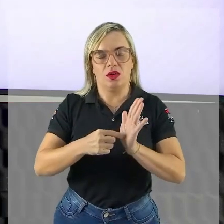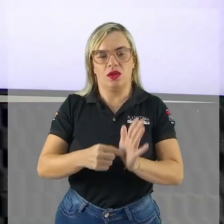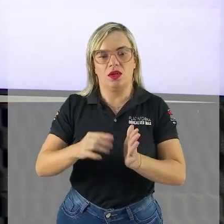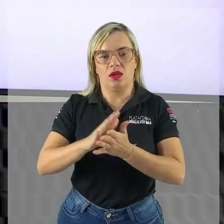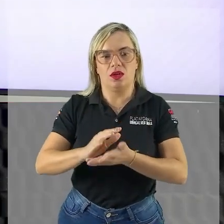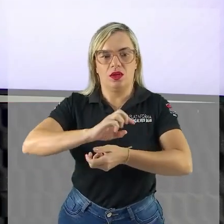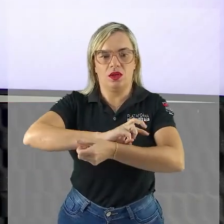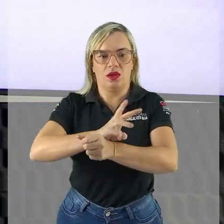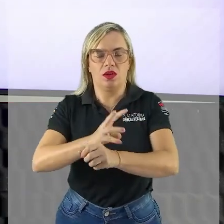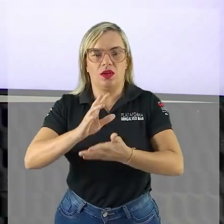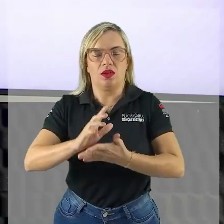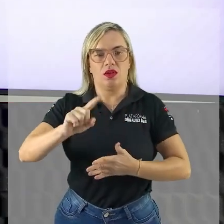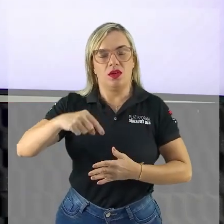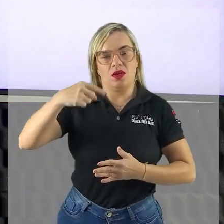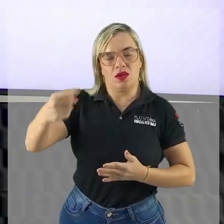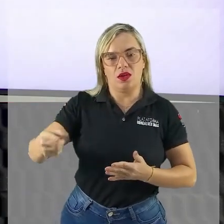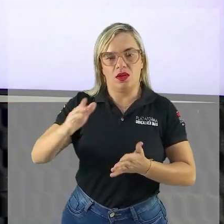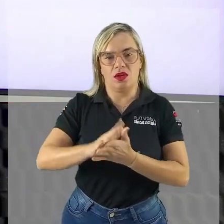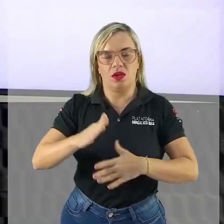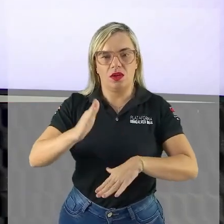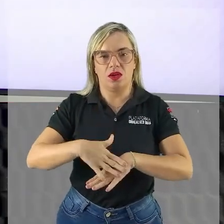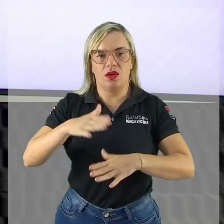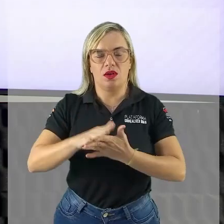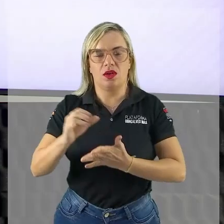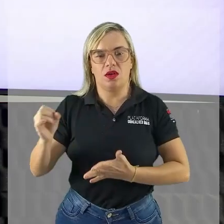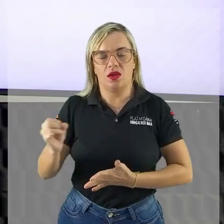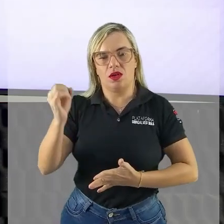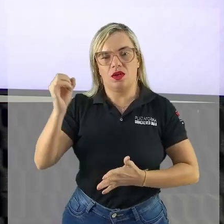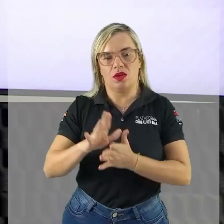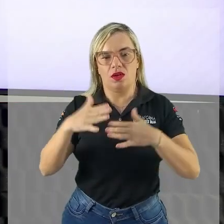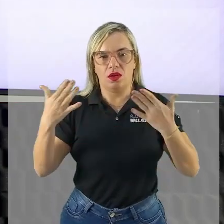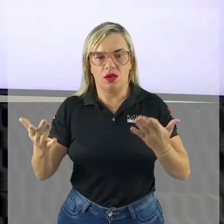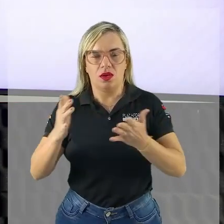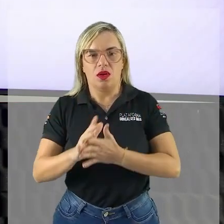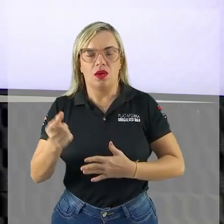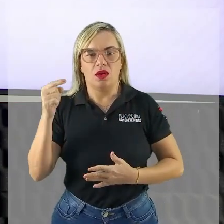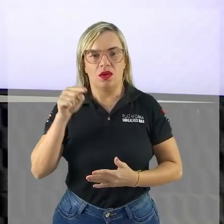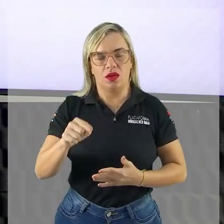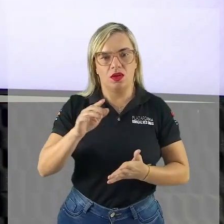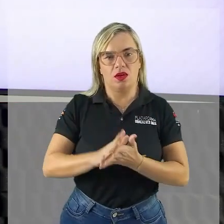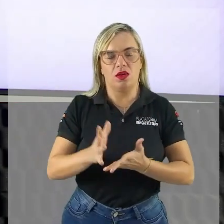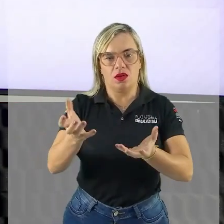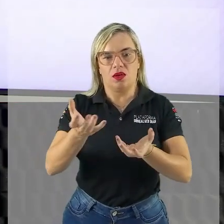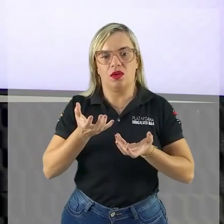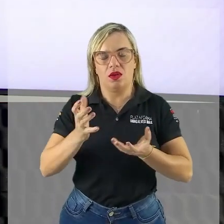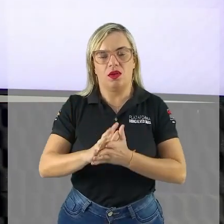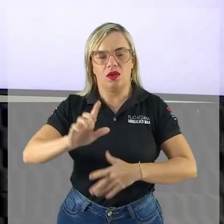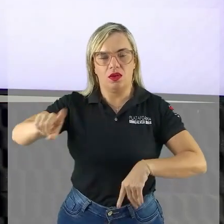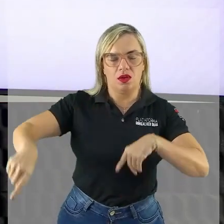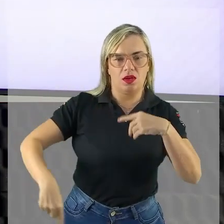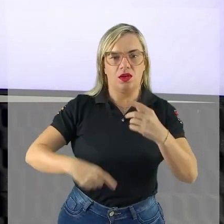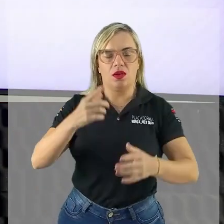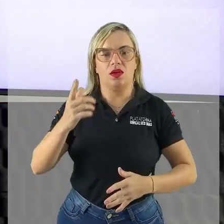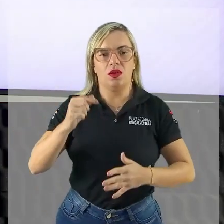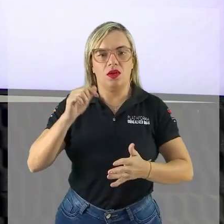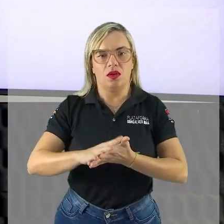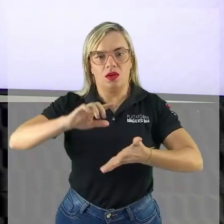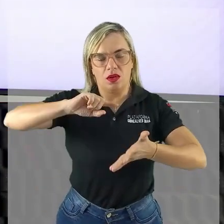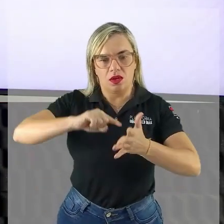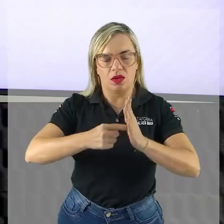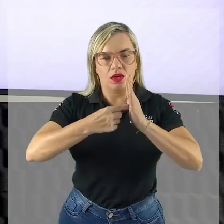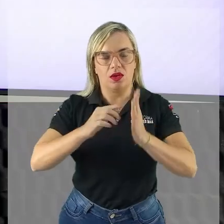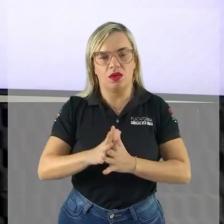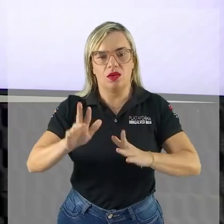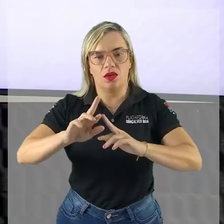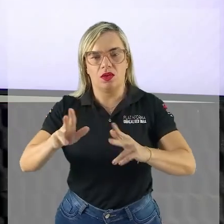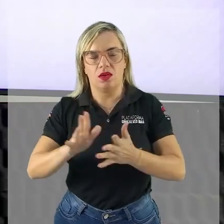aula mais importante, tá? Visto que você almeja, aspira tirar uma nota diferenciada